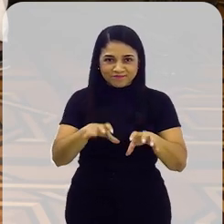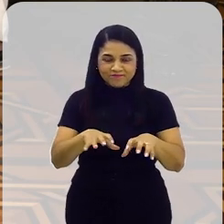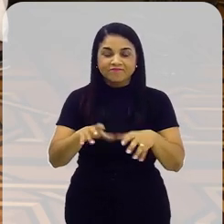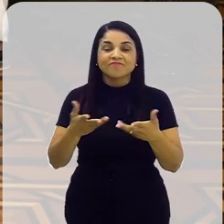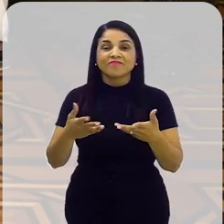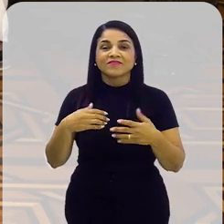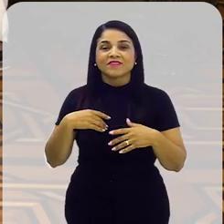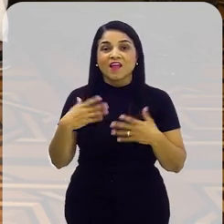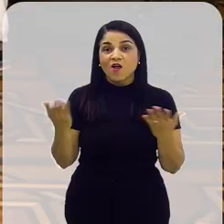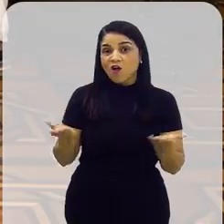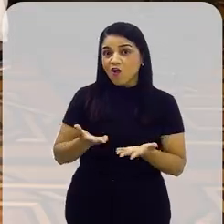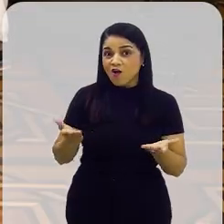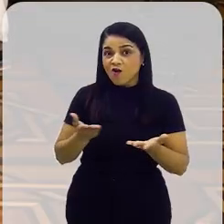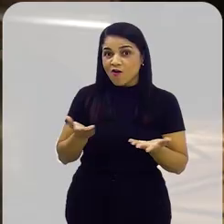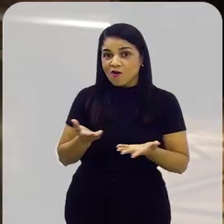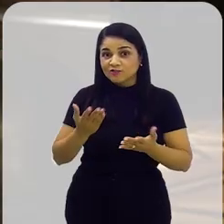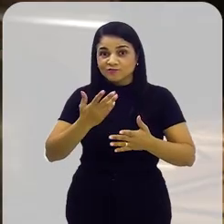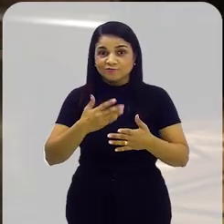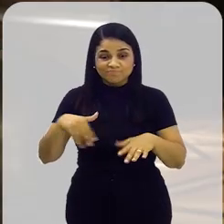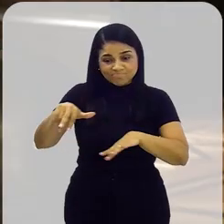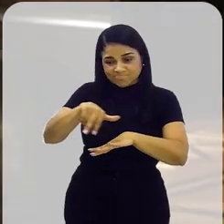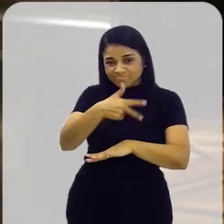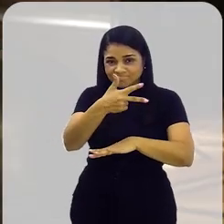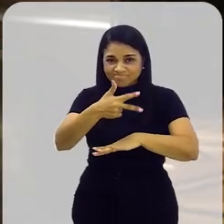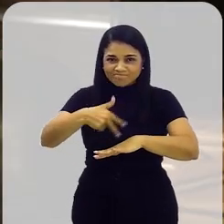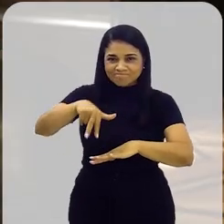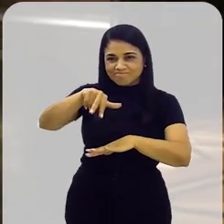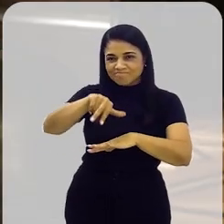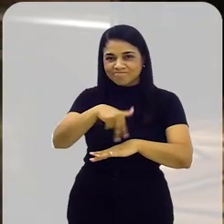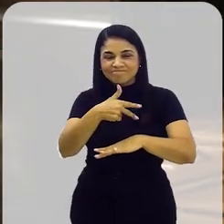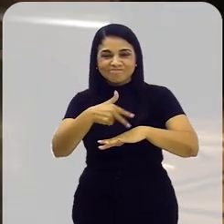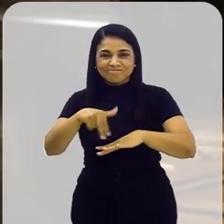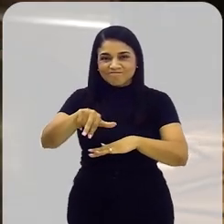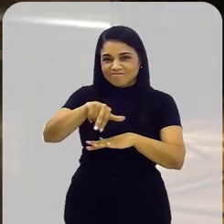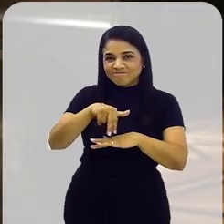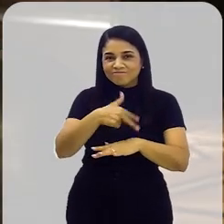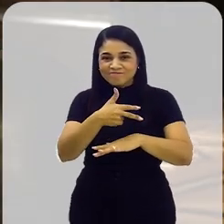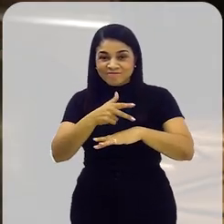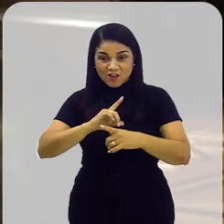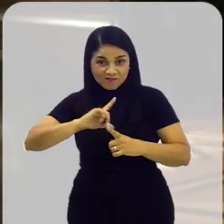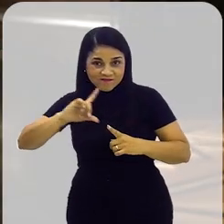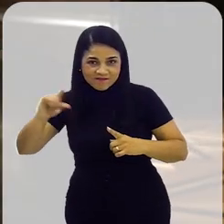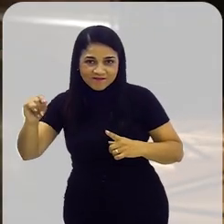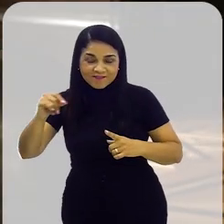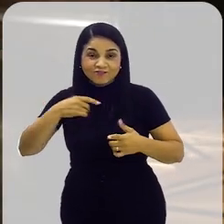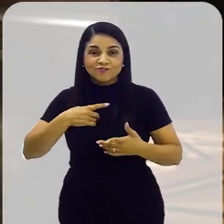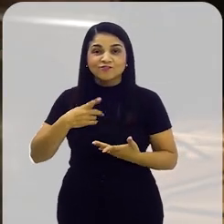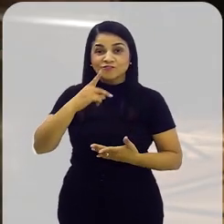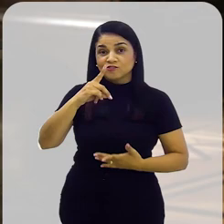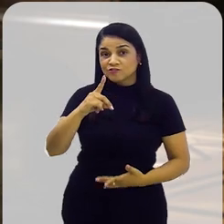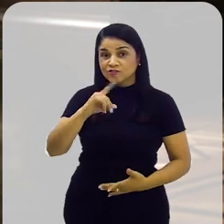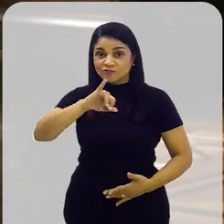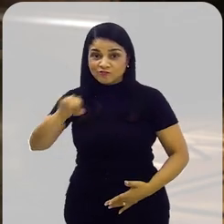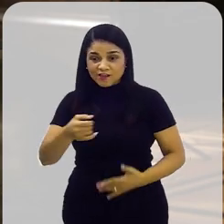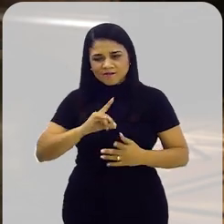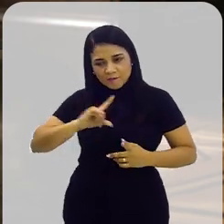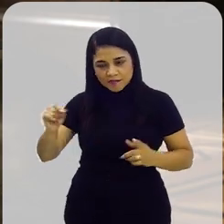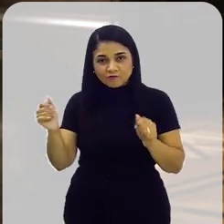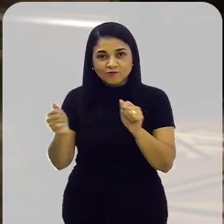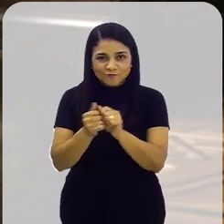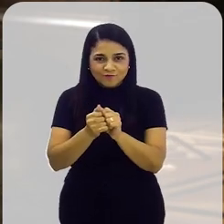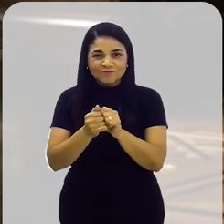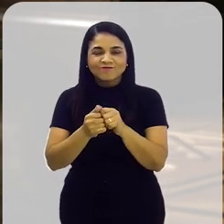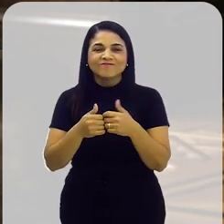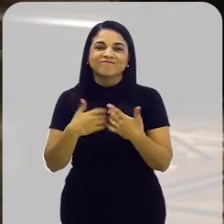é? É hoje que eu vou me acabar nesse bailão. Eu só saio daqui quando o DJ também